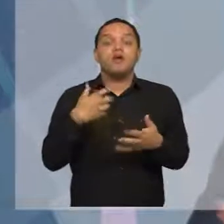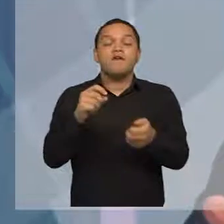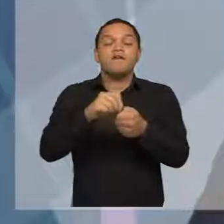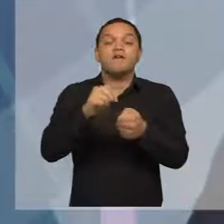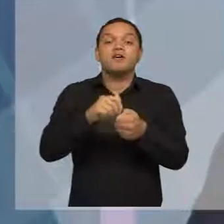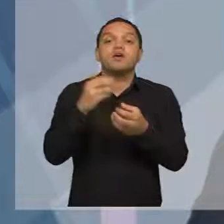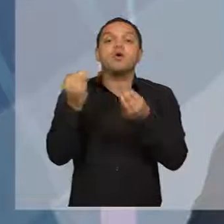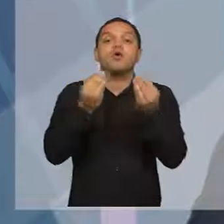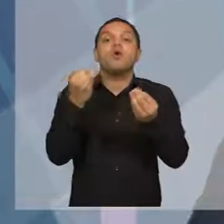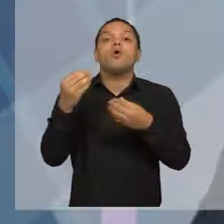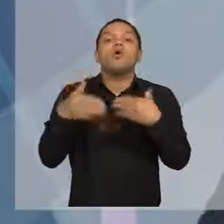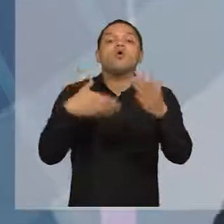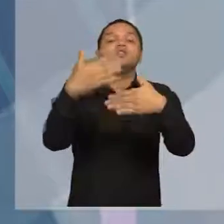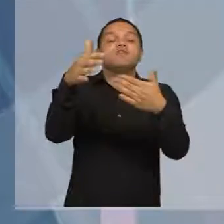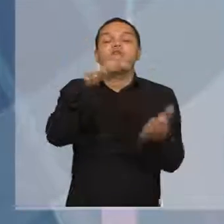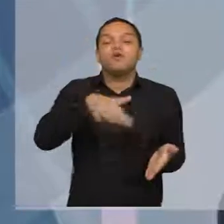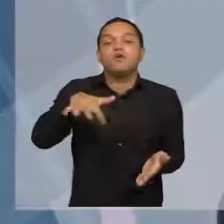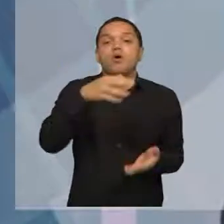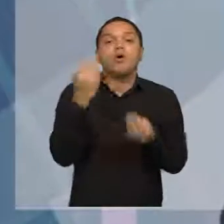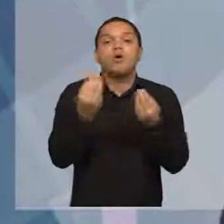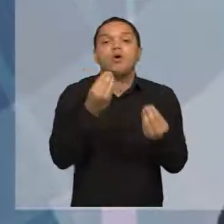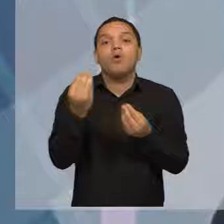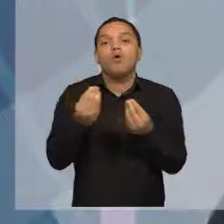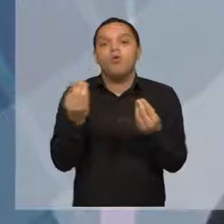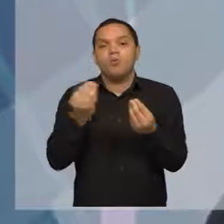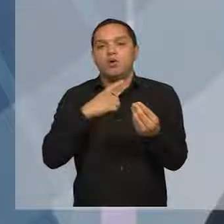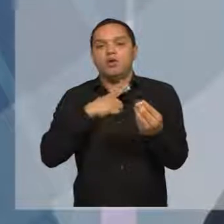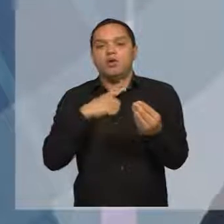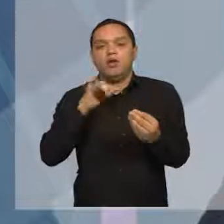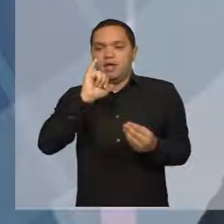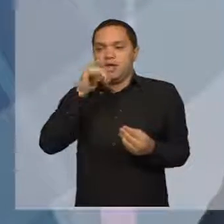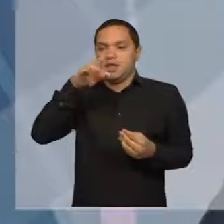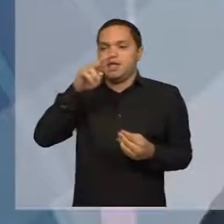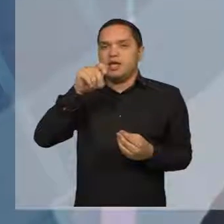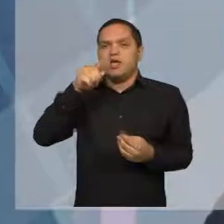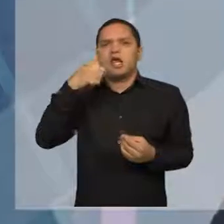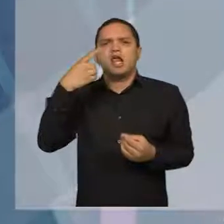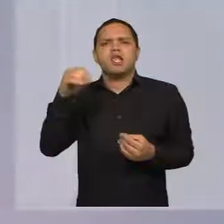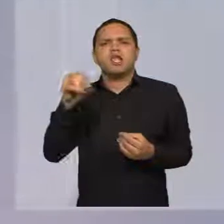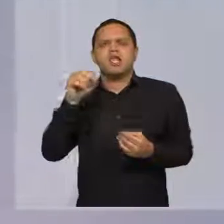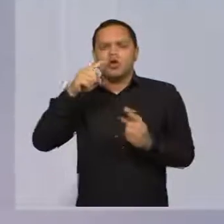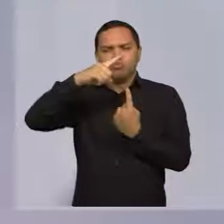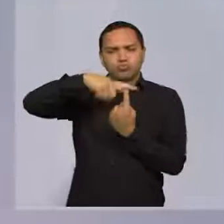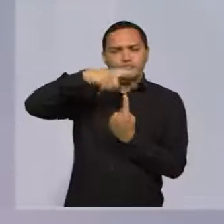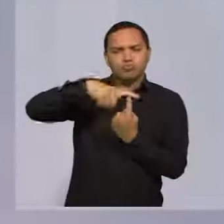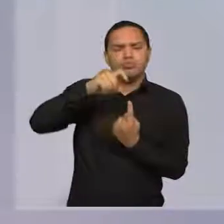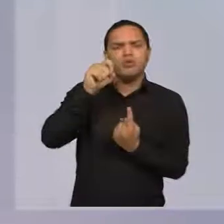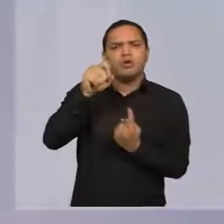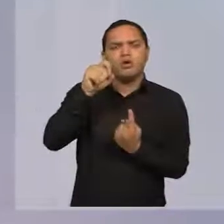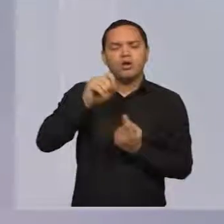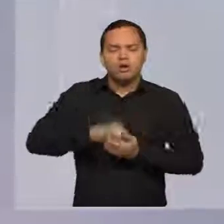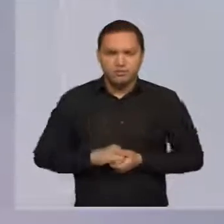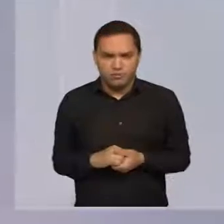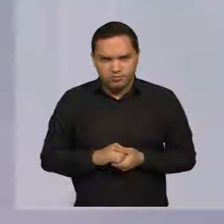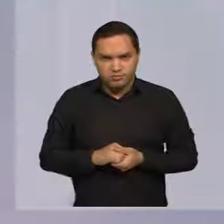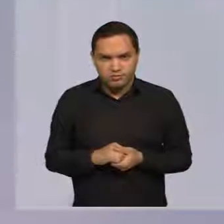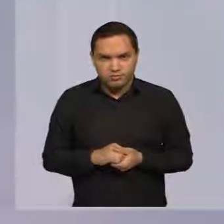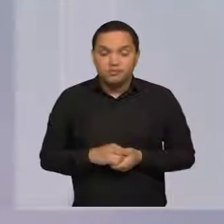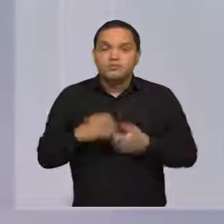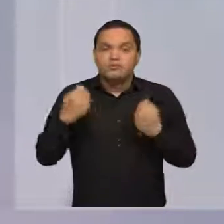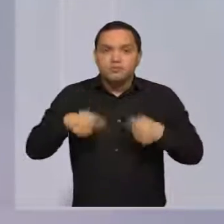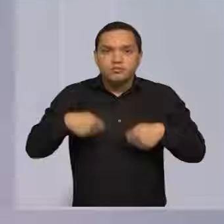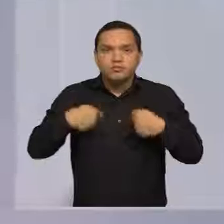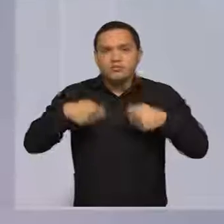que haja esse desenvolvimento regional? Que tipo de integração eu estou falando? Né? Quer dizer, é muito fácil você jogar isso,